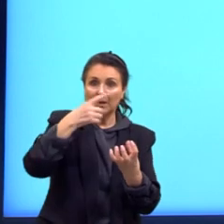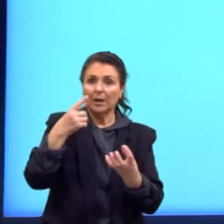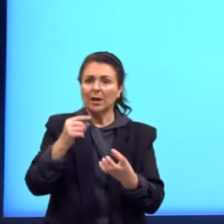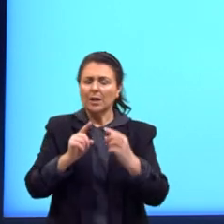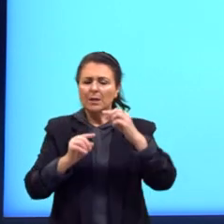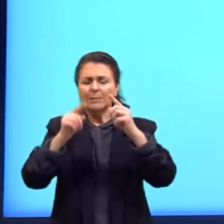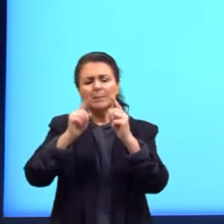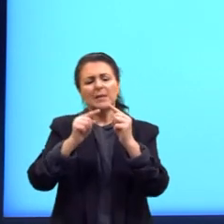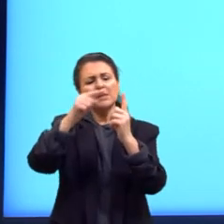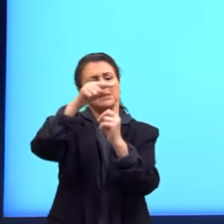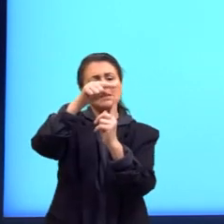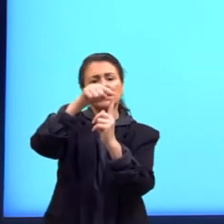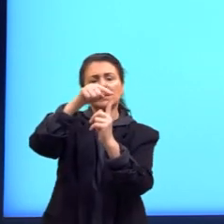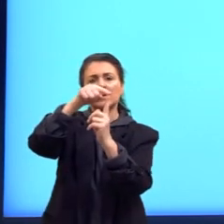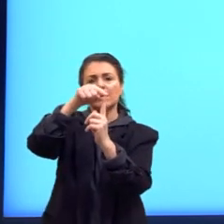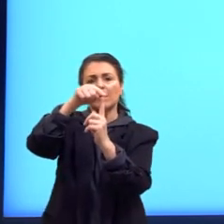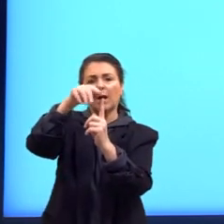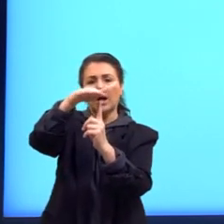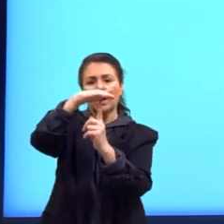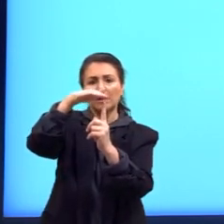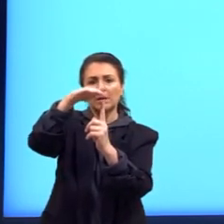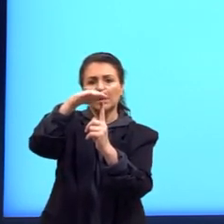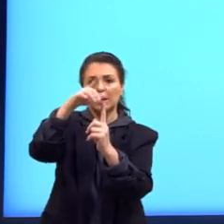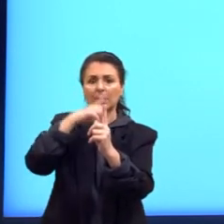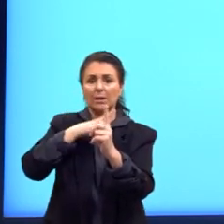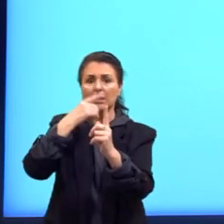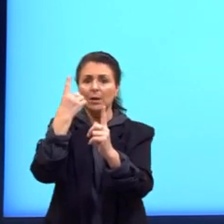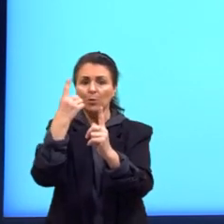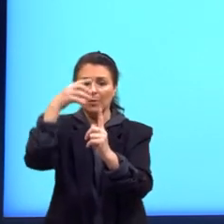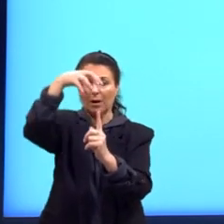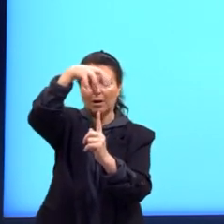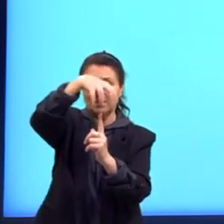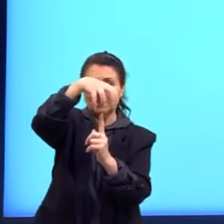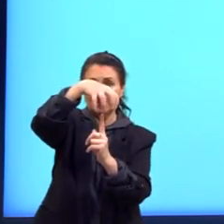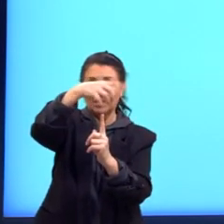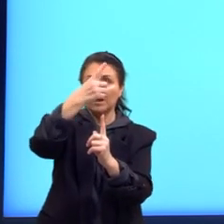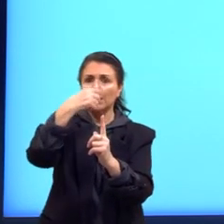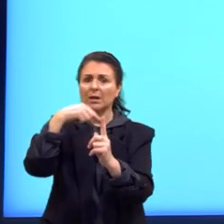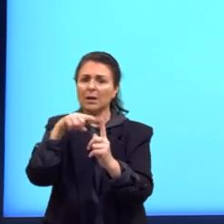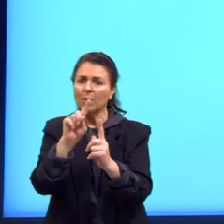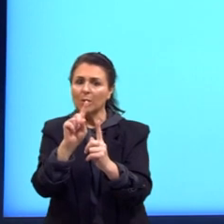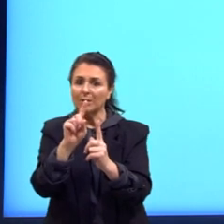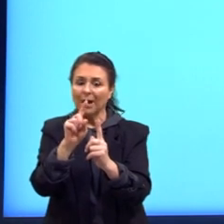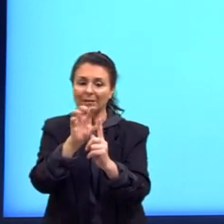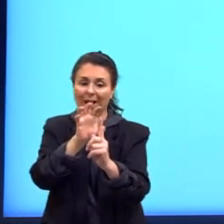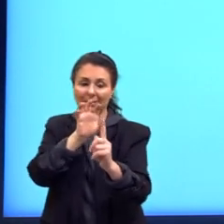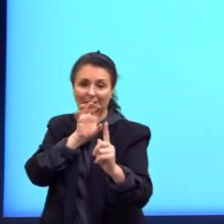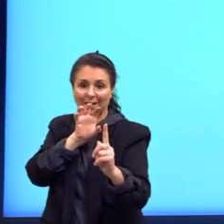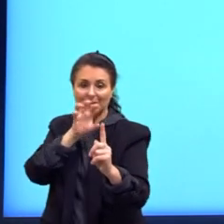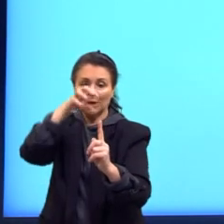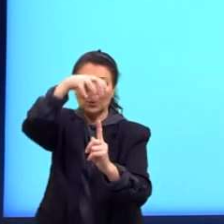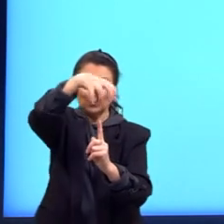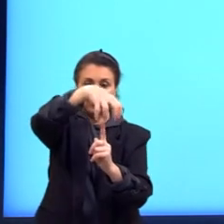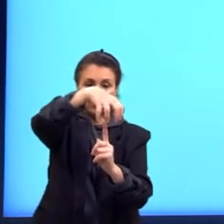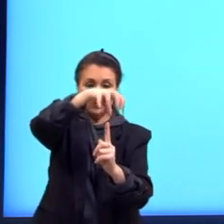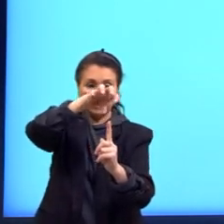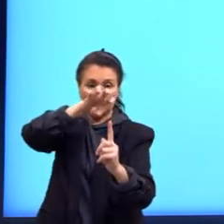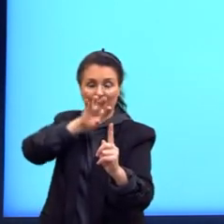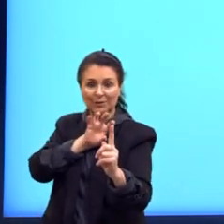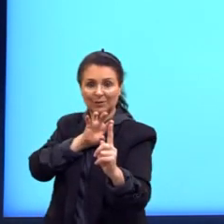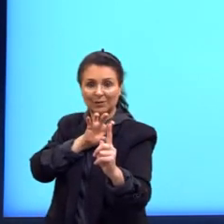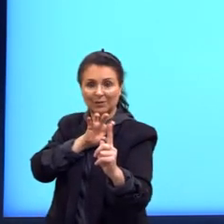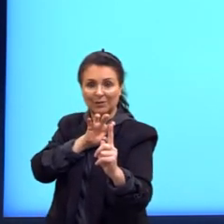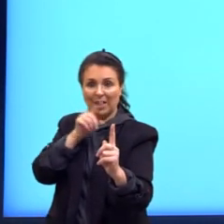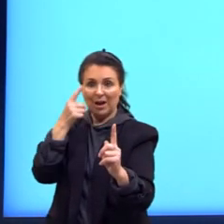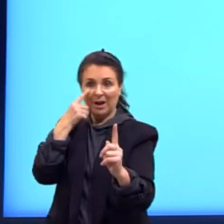aparece uma esfera que seria essa da frente mas a outra esfera está localizada bem atrás dela nós podemos ver